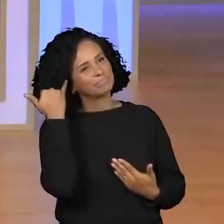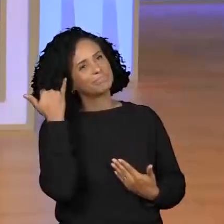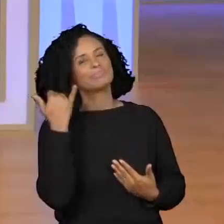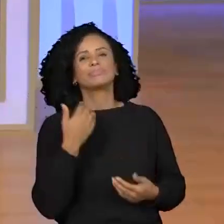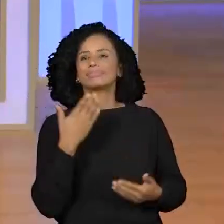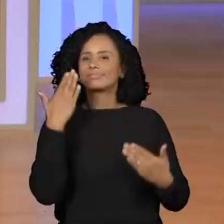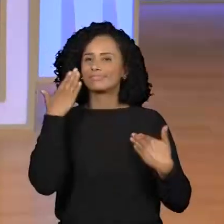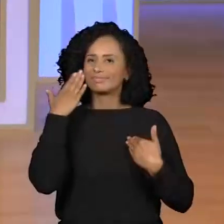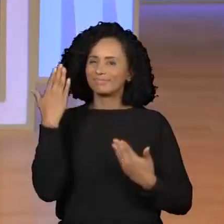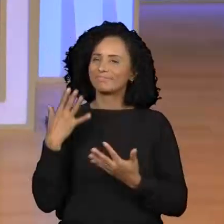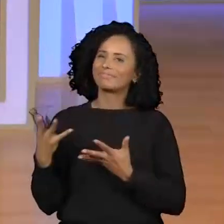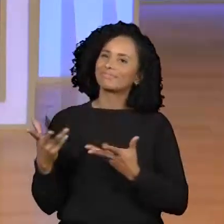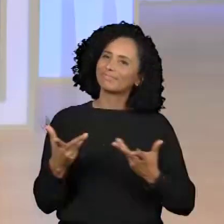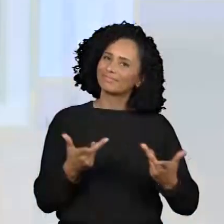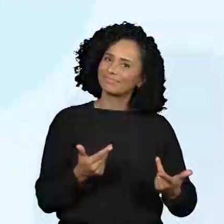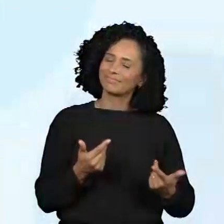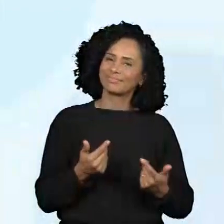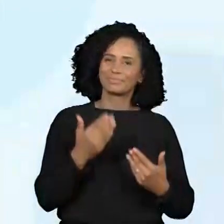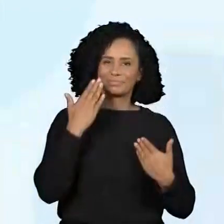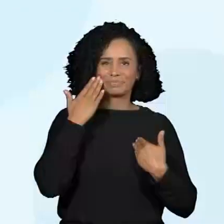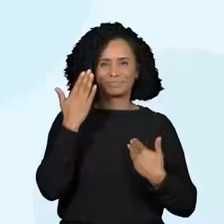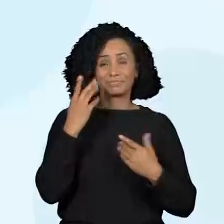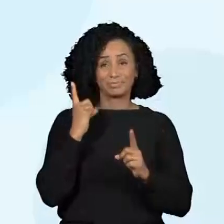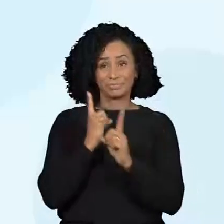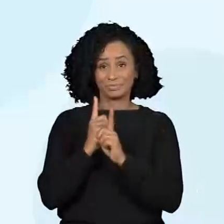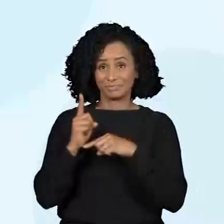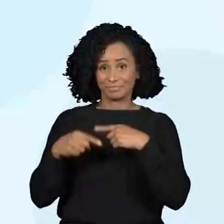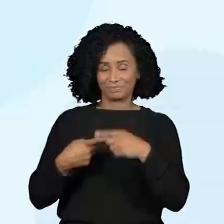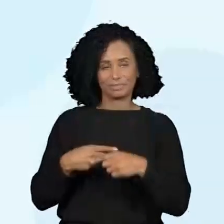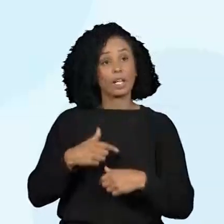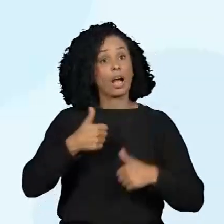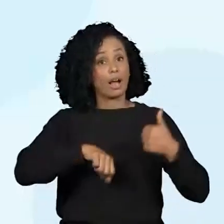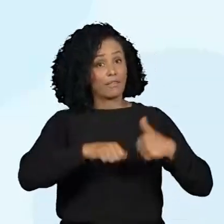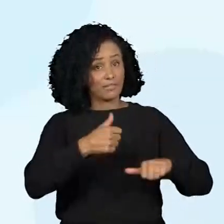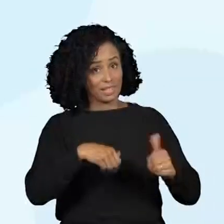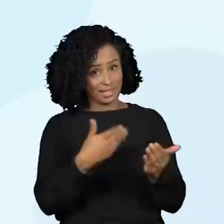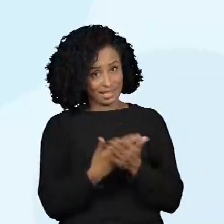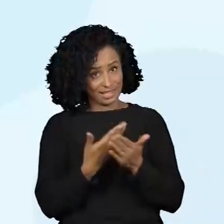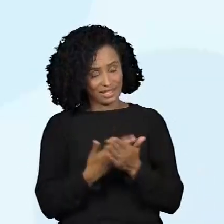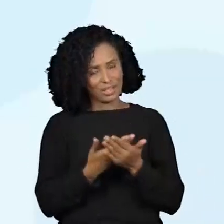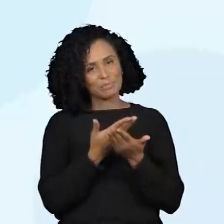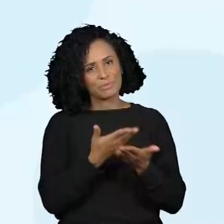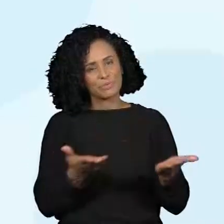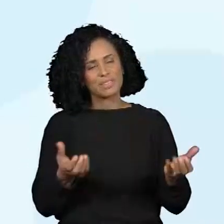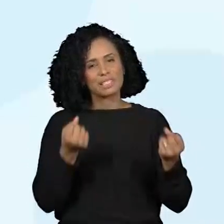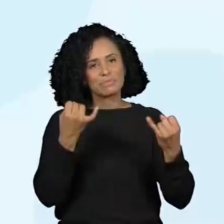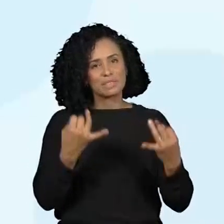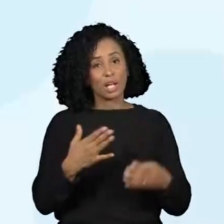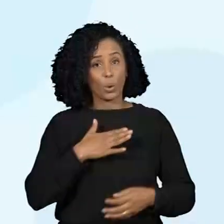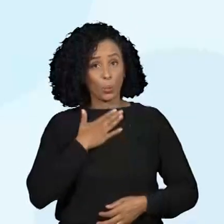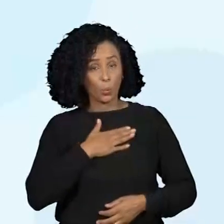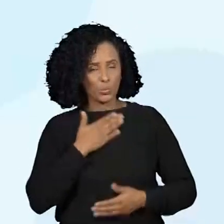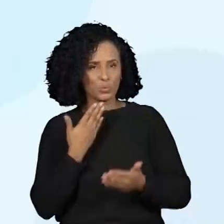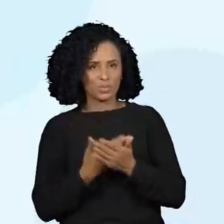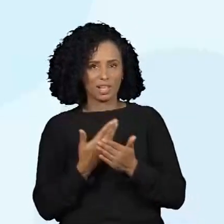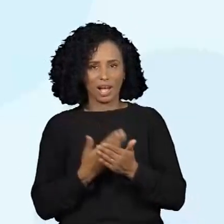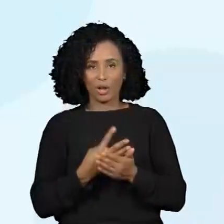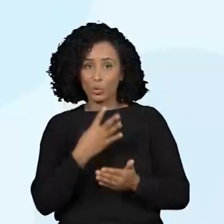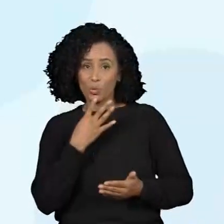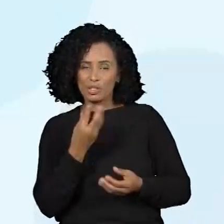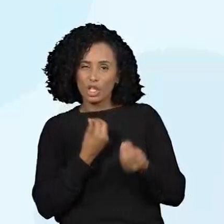obrigada, Ju, pelo convite. Valeu, pessoal. Até mais. Vou deixar aqui a avaliação da nossa aula para vocês dizerem o que acharam de conhecer sobre